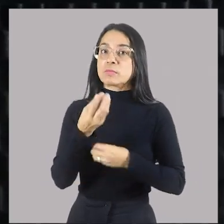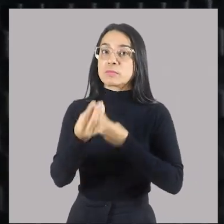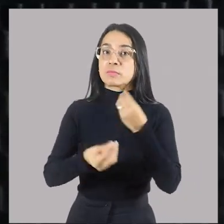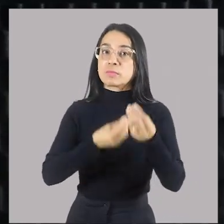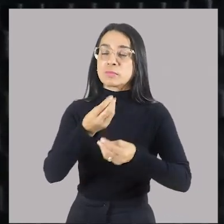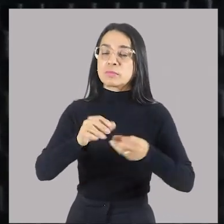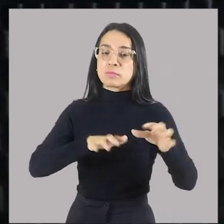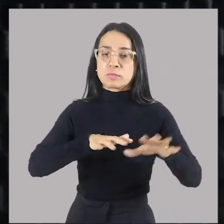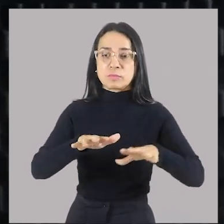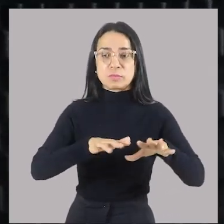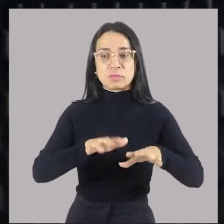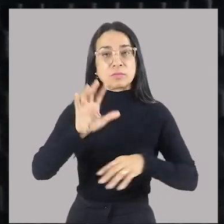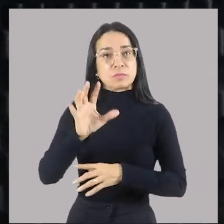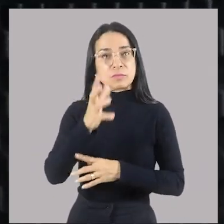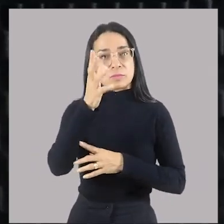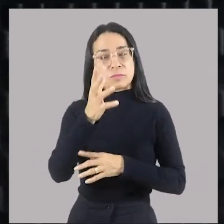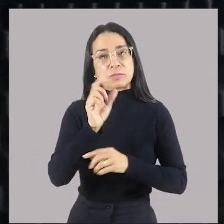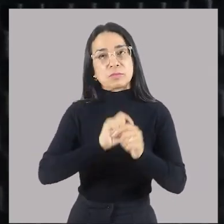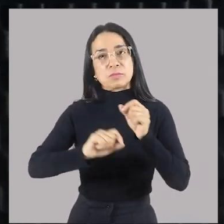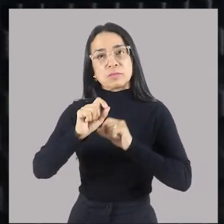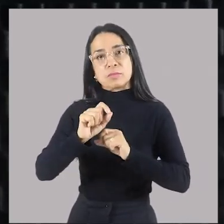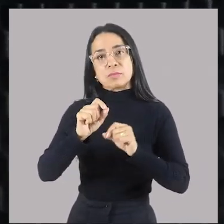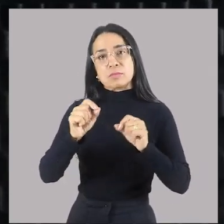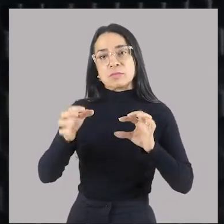desse sistema de alavanca.